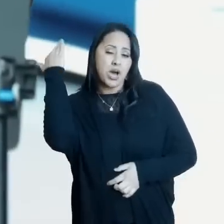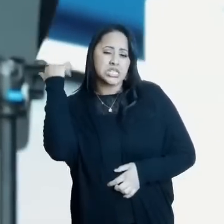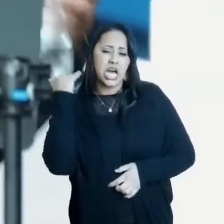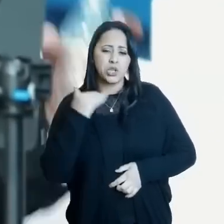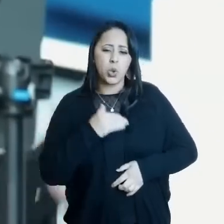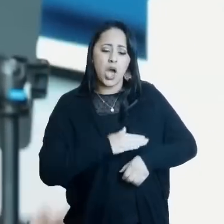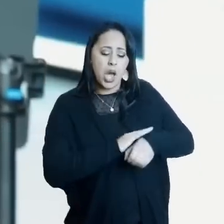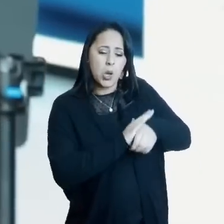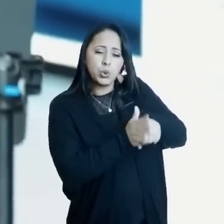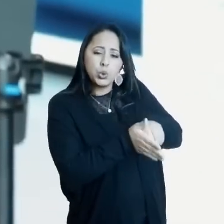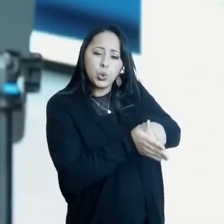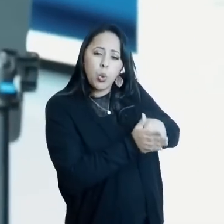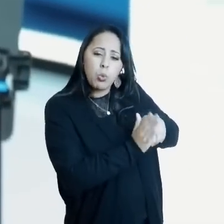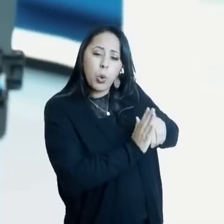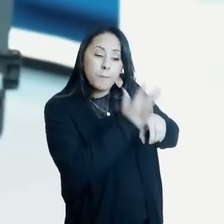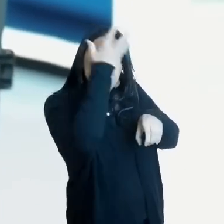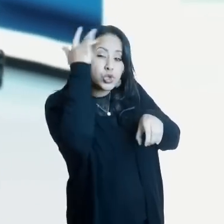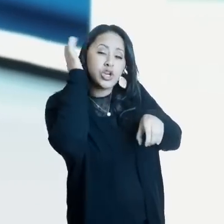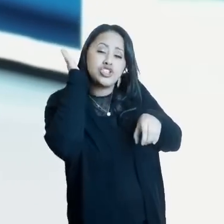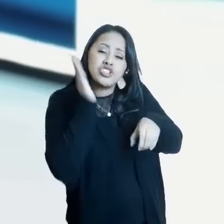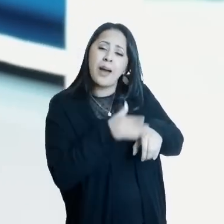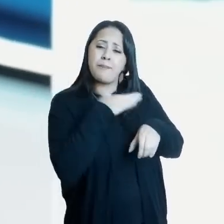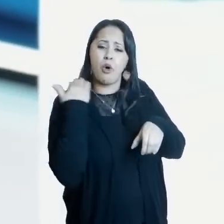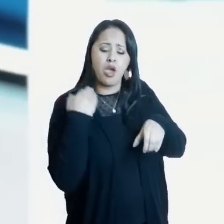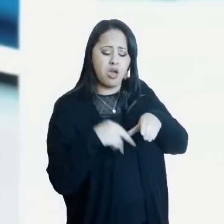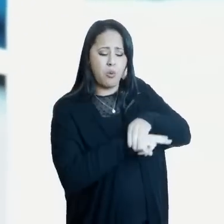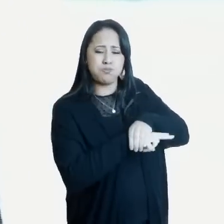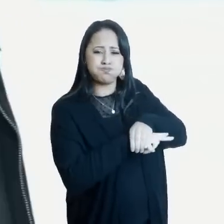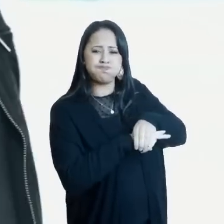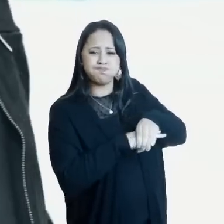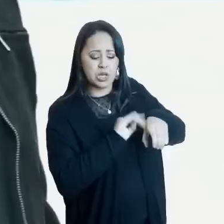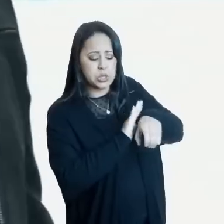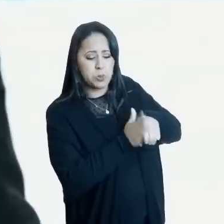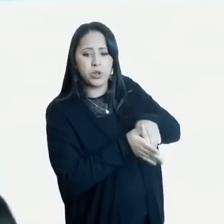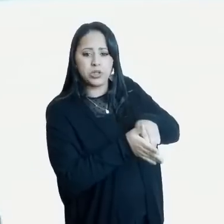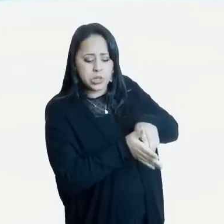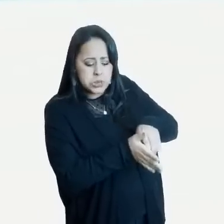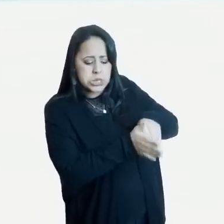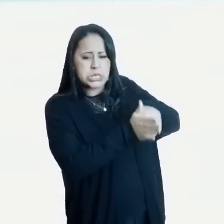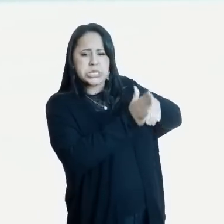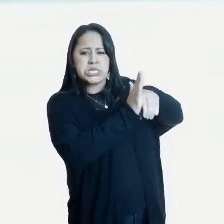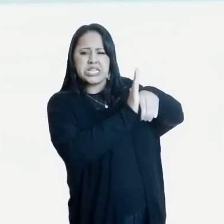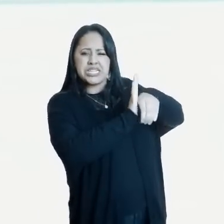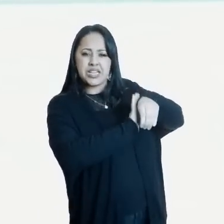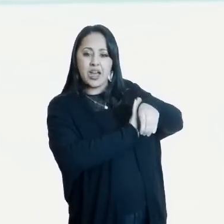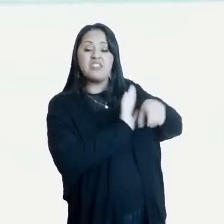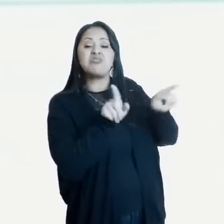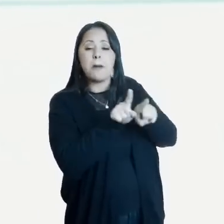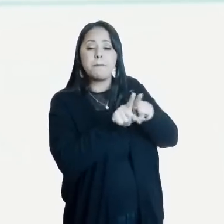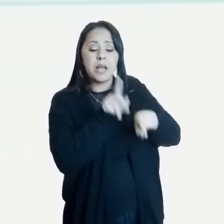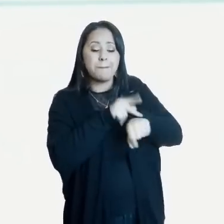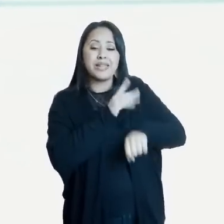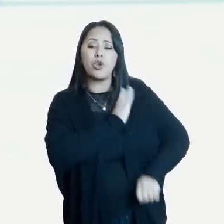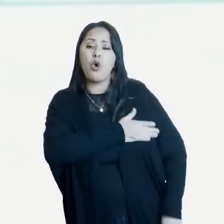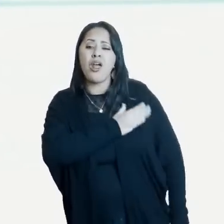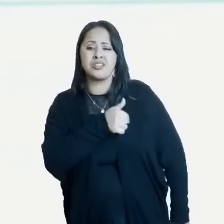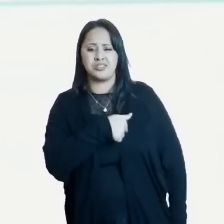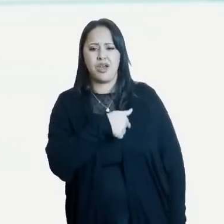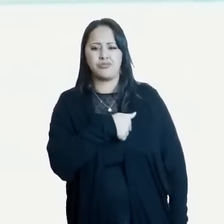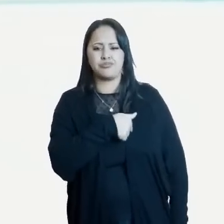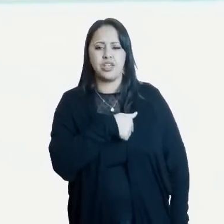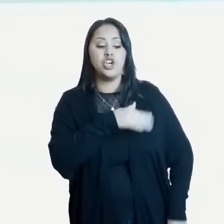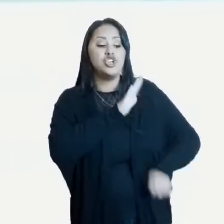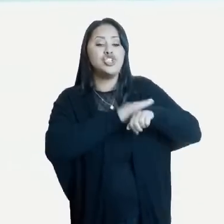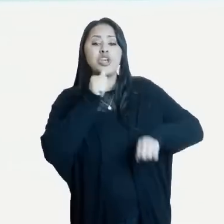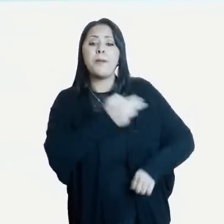de quem já estava morto, é a pedra de quem já estava lá, me chama pelo nome, chama pelo nome, e aí vem para